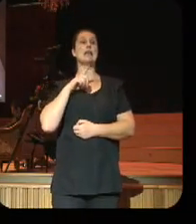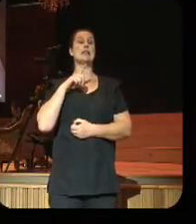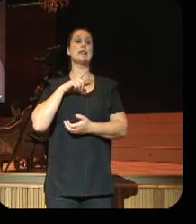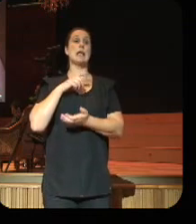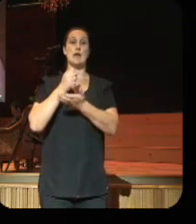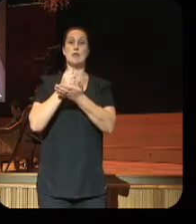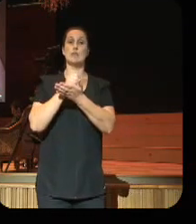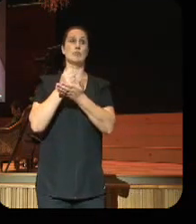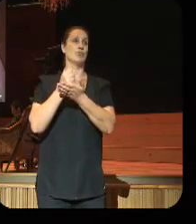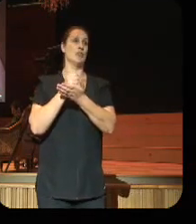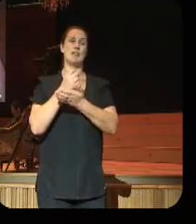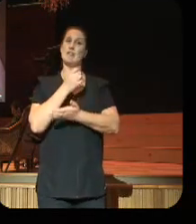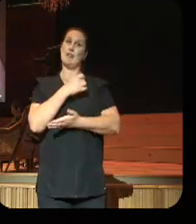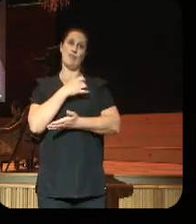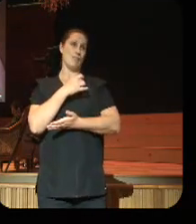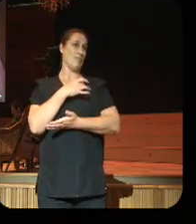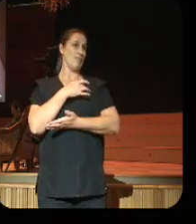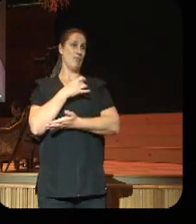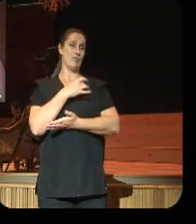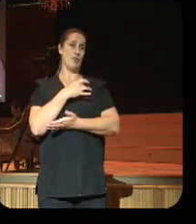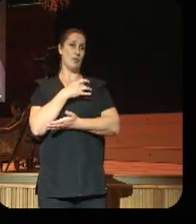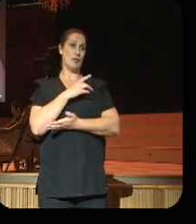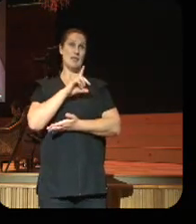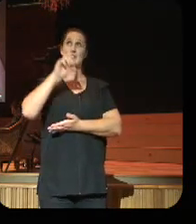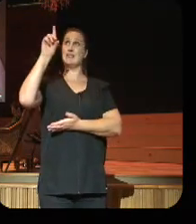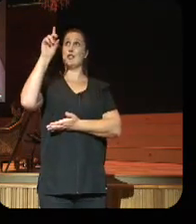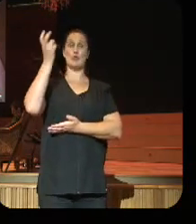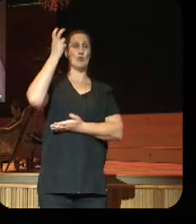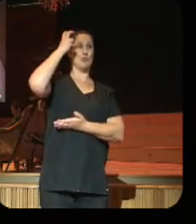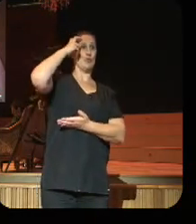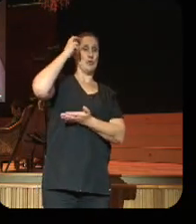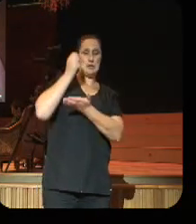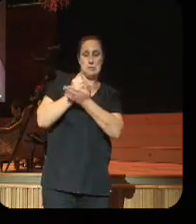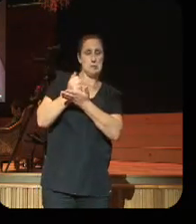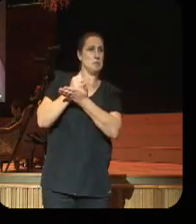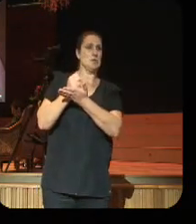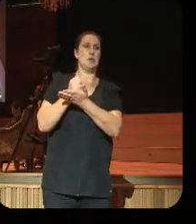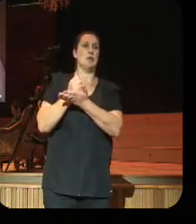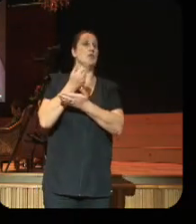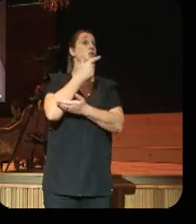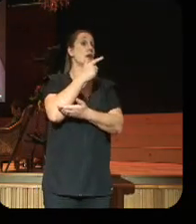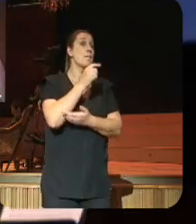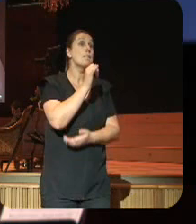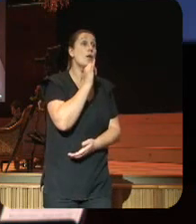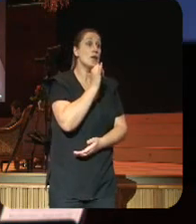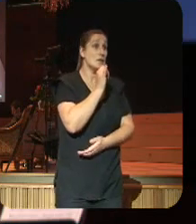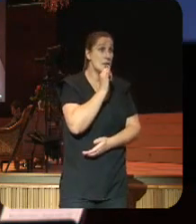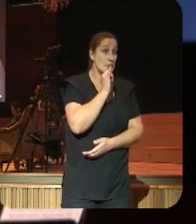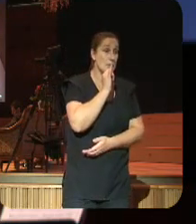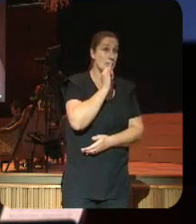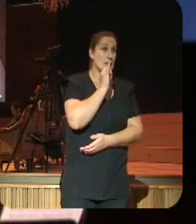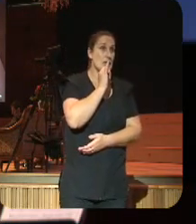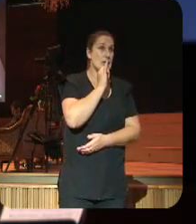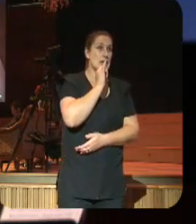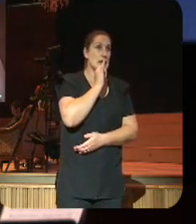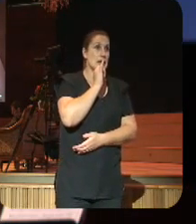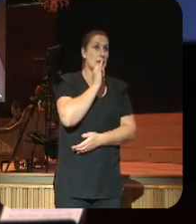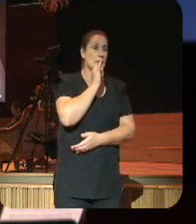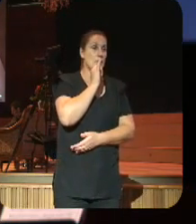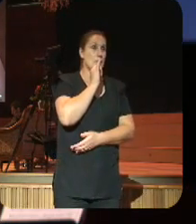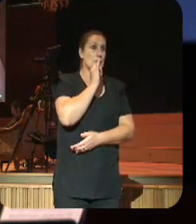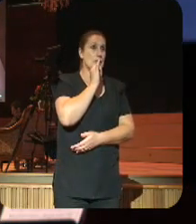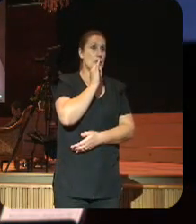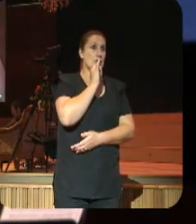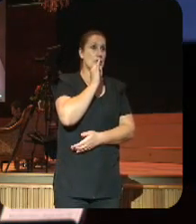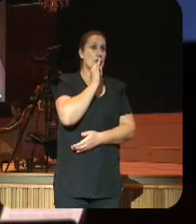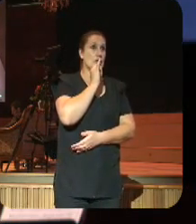pelo temor a Deus e nem por Deus na cultura brasileira. Por exemplo, em algumas regiões do